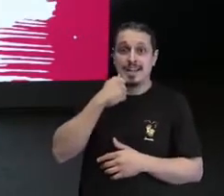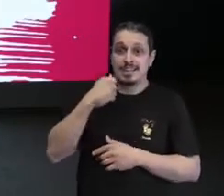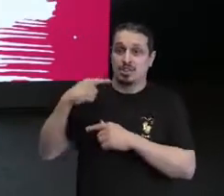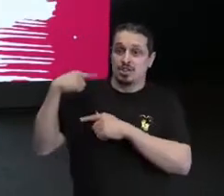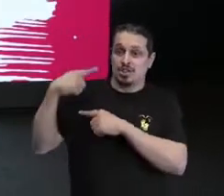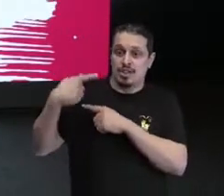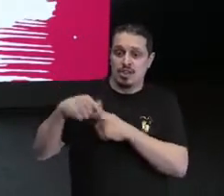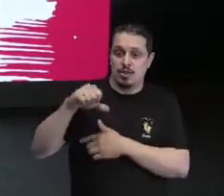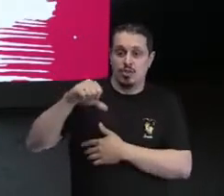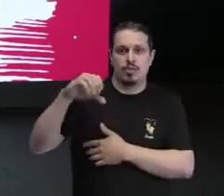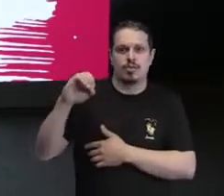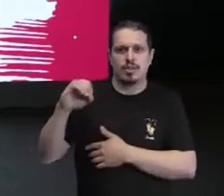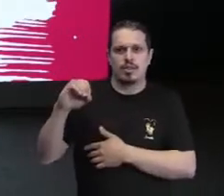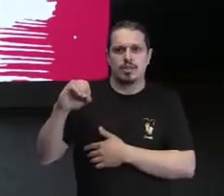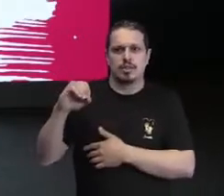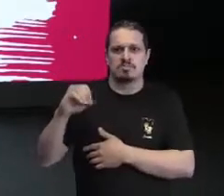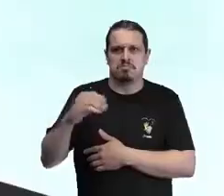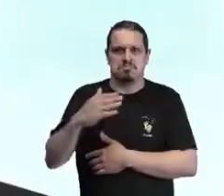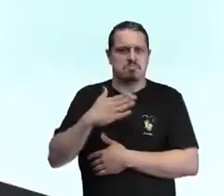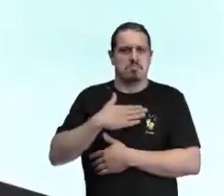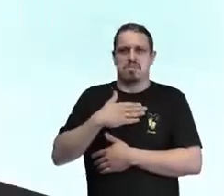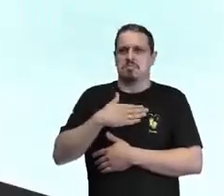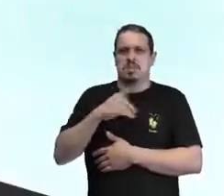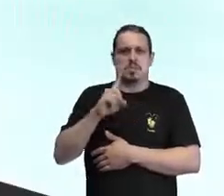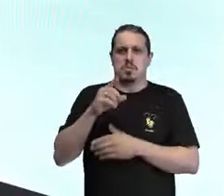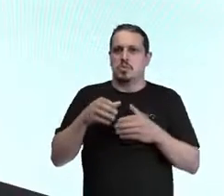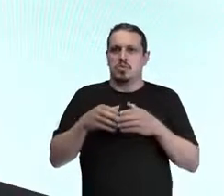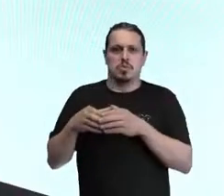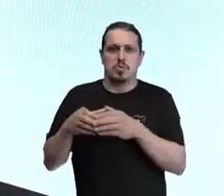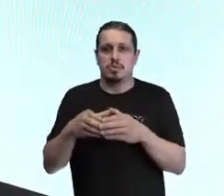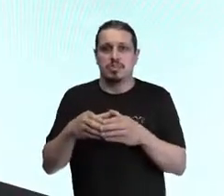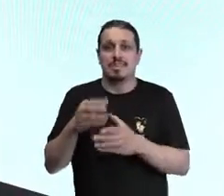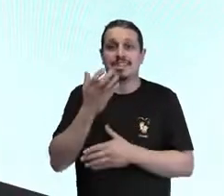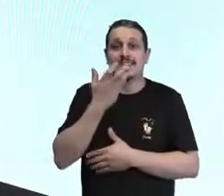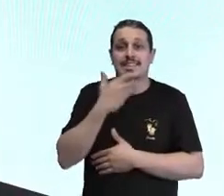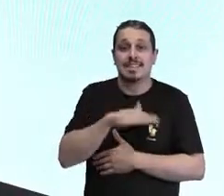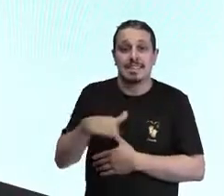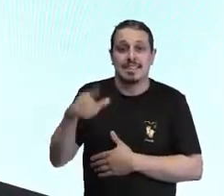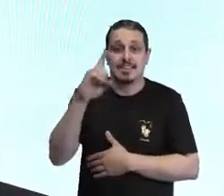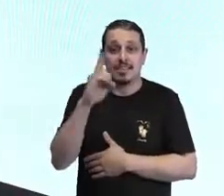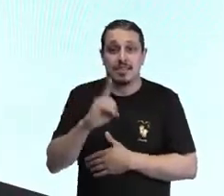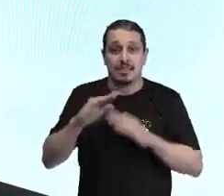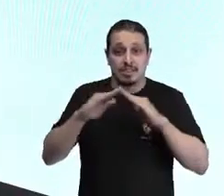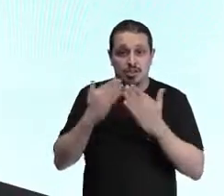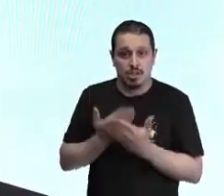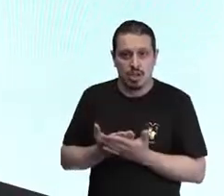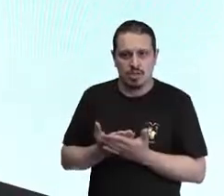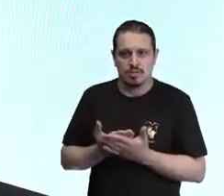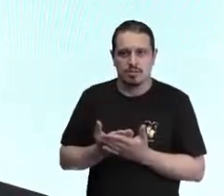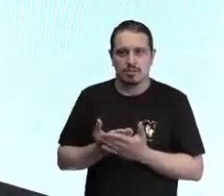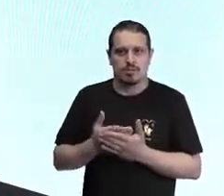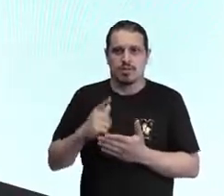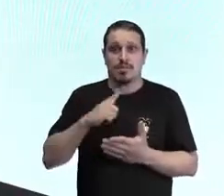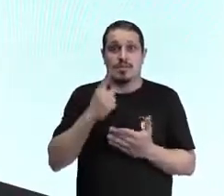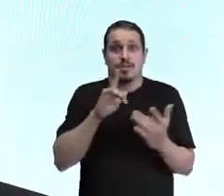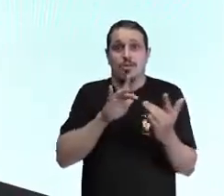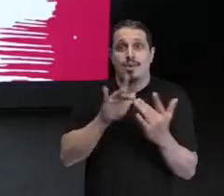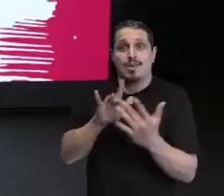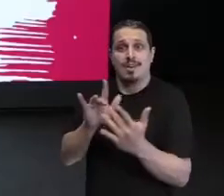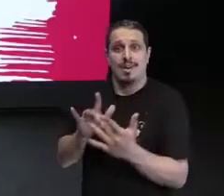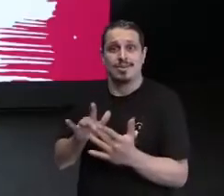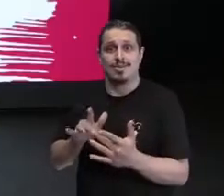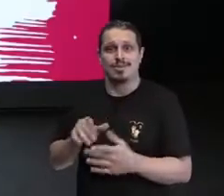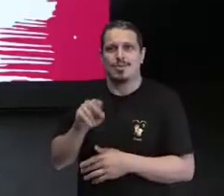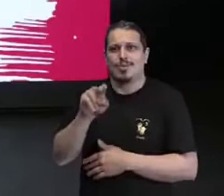não convivi com crianças com deficiência, não tinha crianças com deficiência na minha escola, eu não convivia com crianças com deficiência na minha vizinhança, eu nunca brinquei